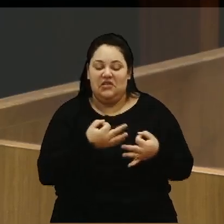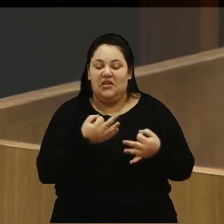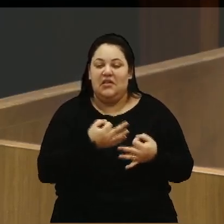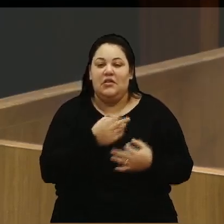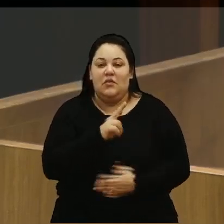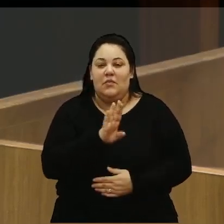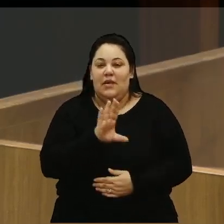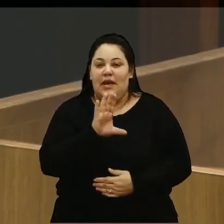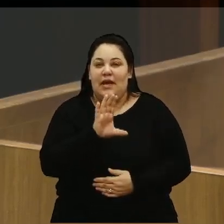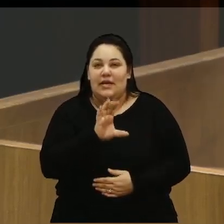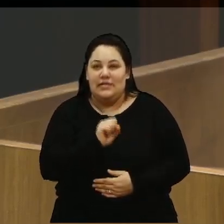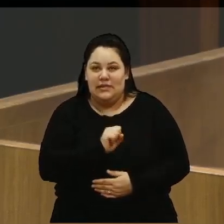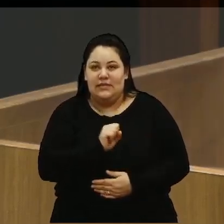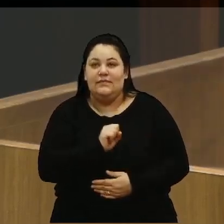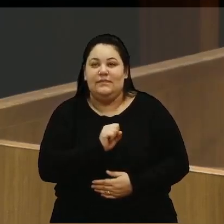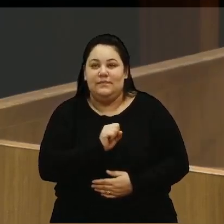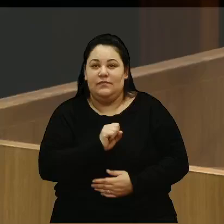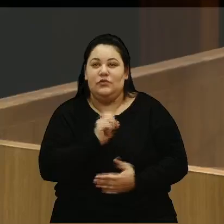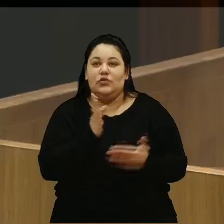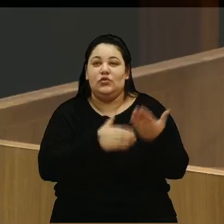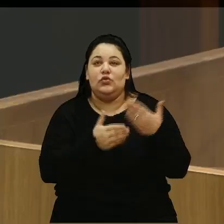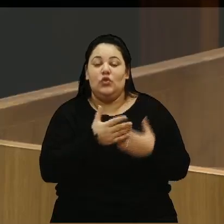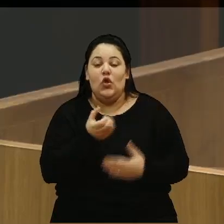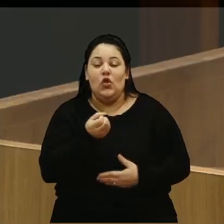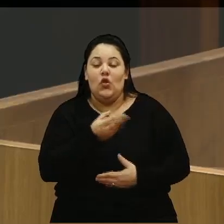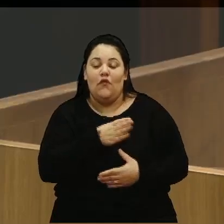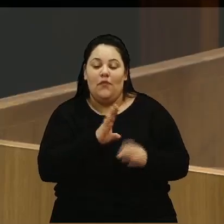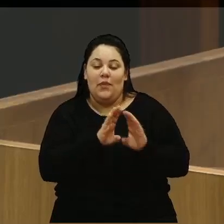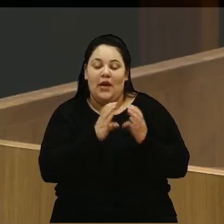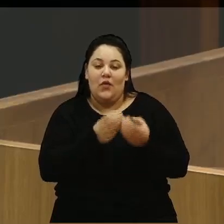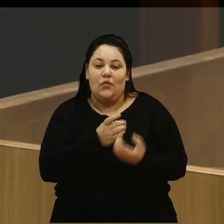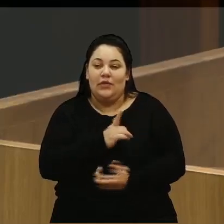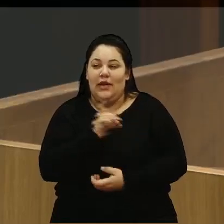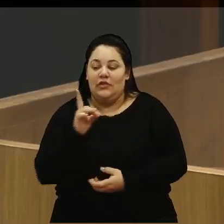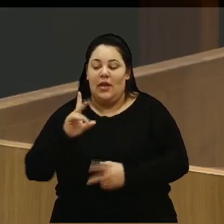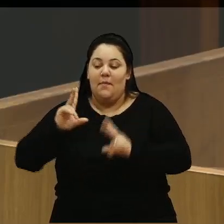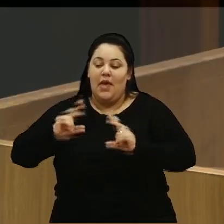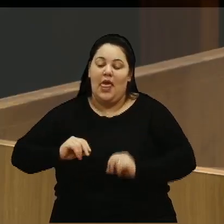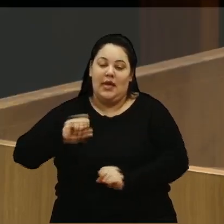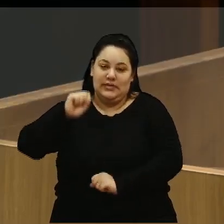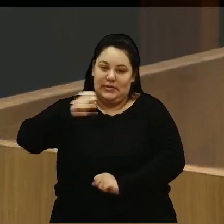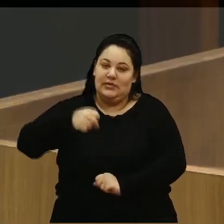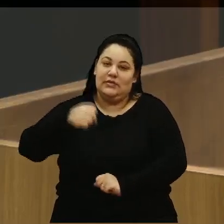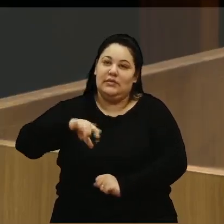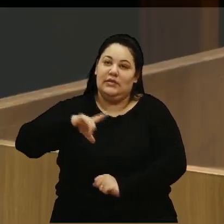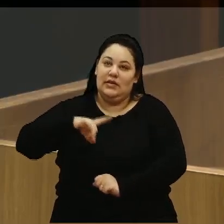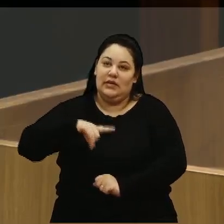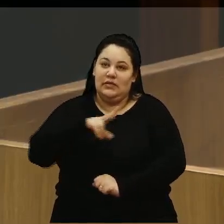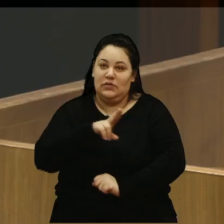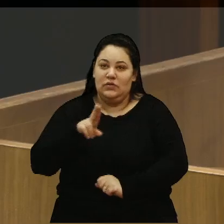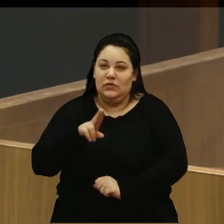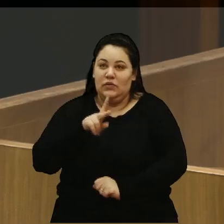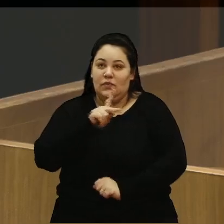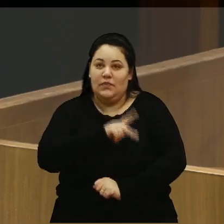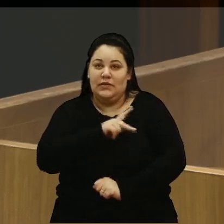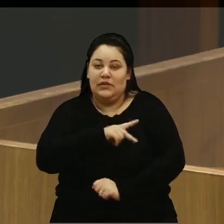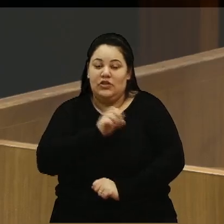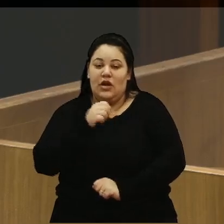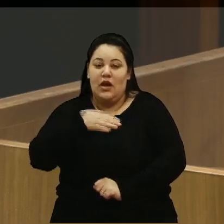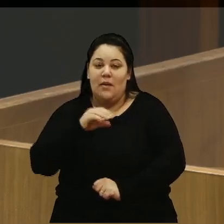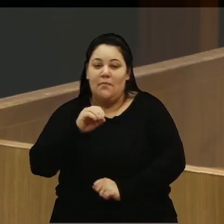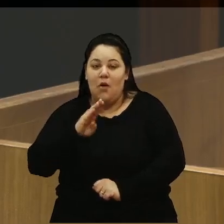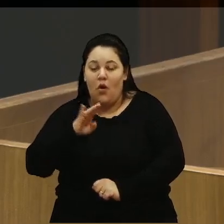maior, ampliado e tudo novinho em folha para aquela comunidade que merece muito, em nome lá do presidente da AMOB, do